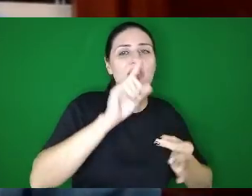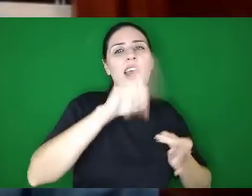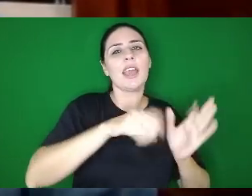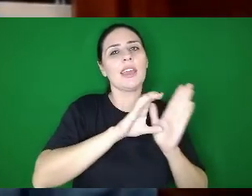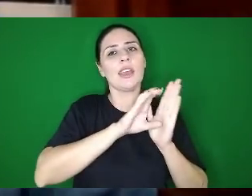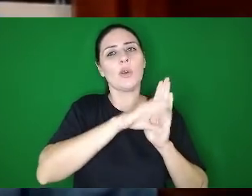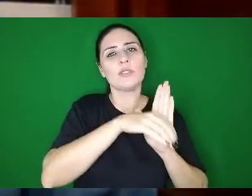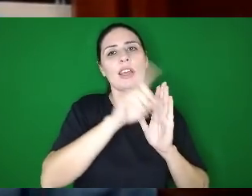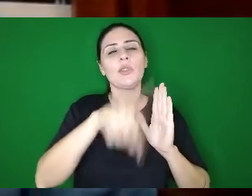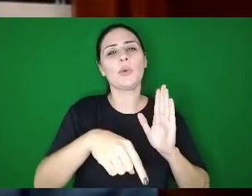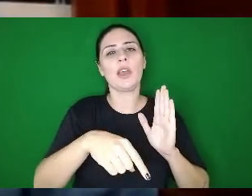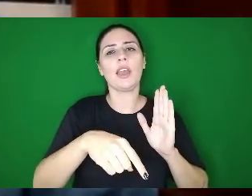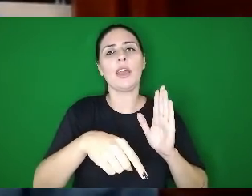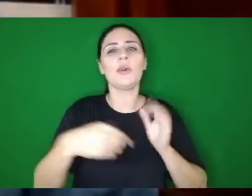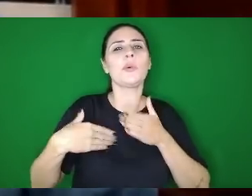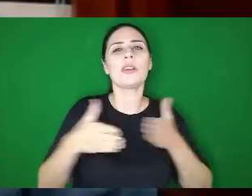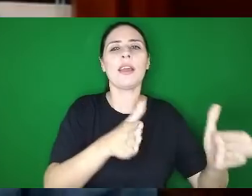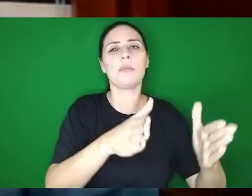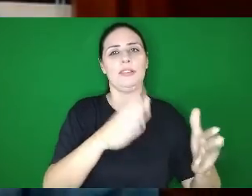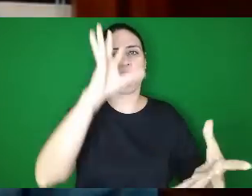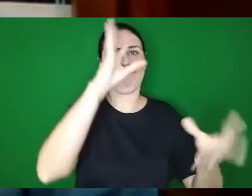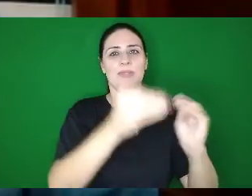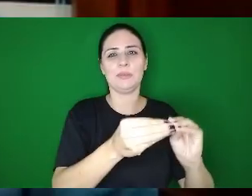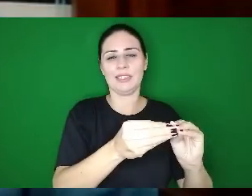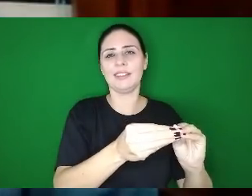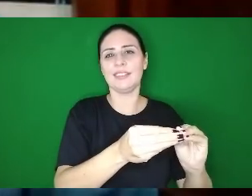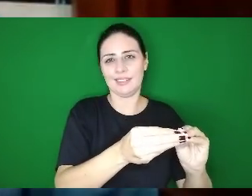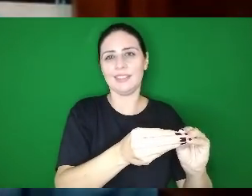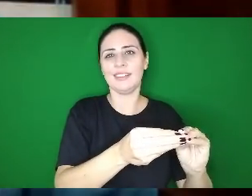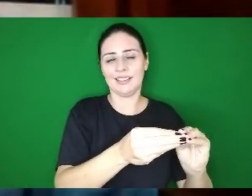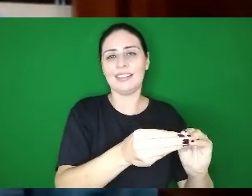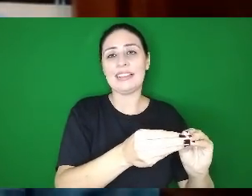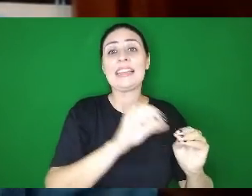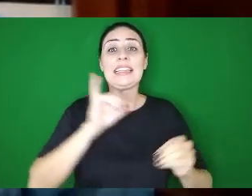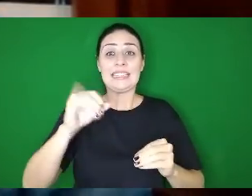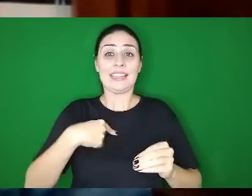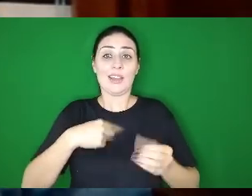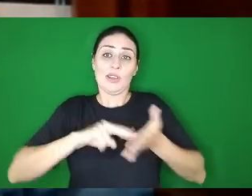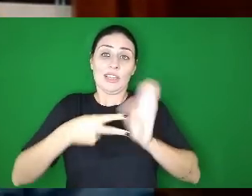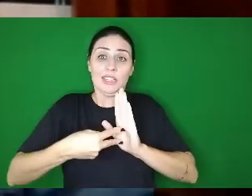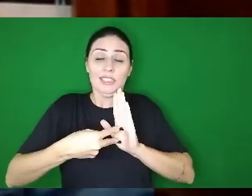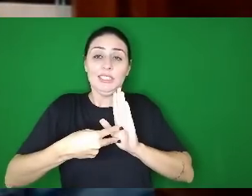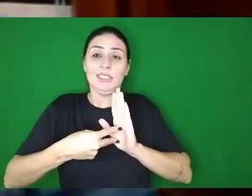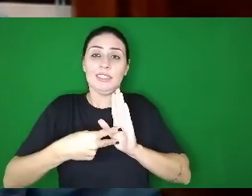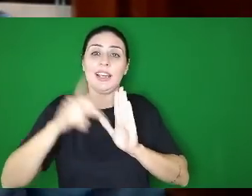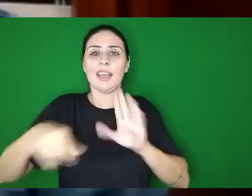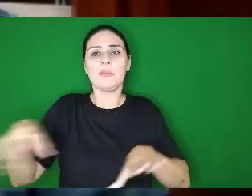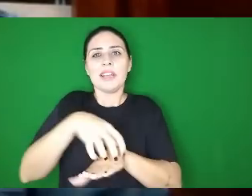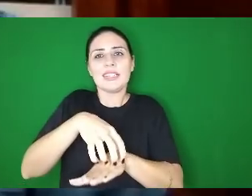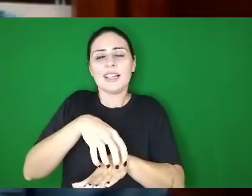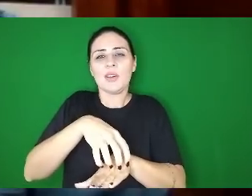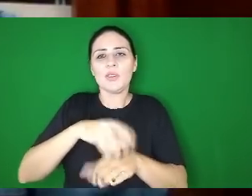da realidade. Então, não é quando eu defino o que é migração, é que eu tenho conceito. Eu tenho conceito quando